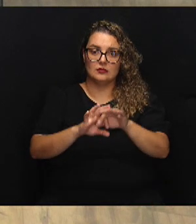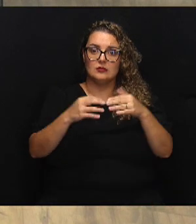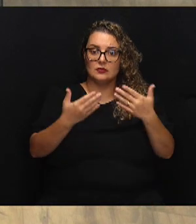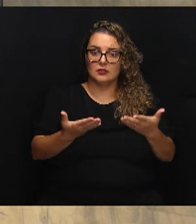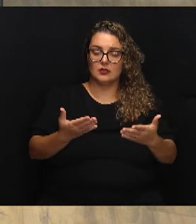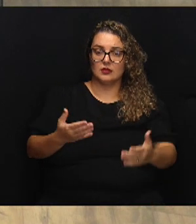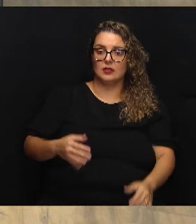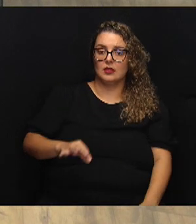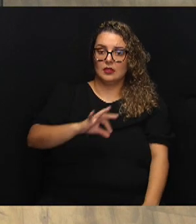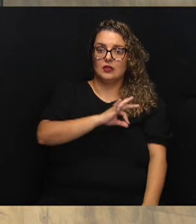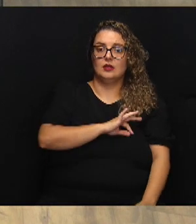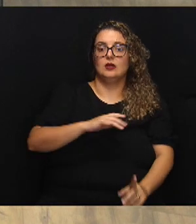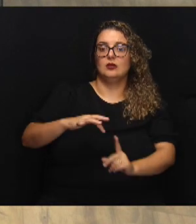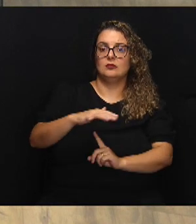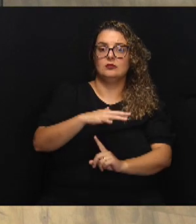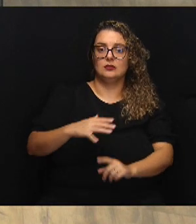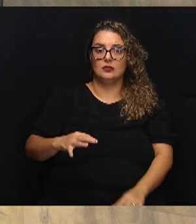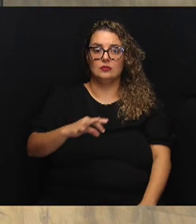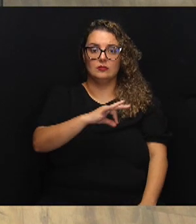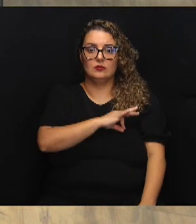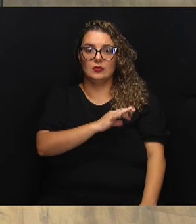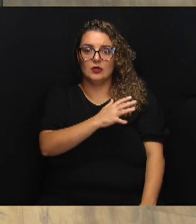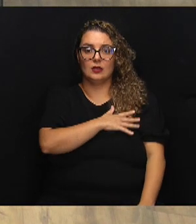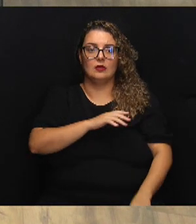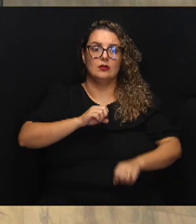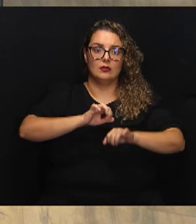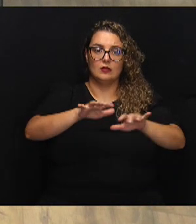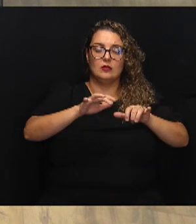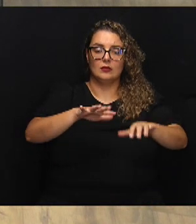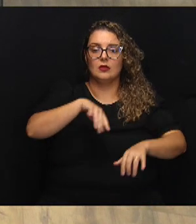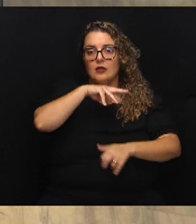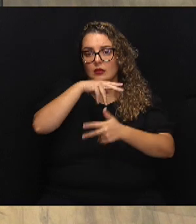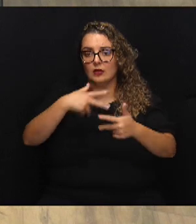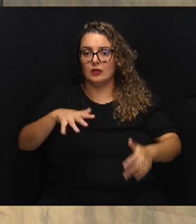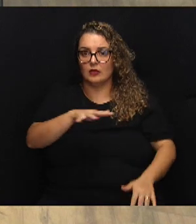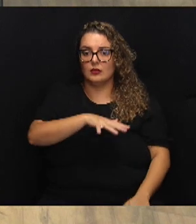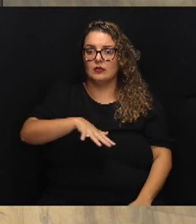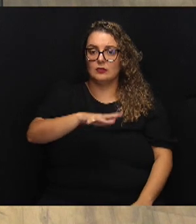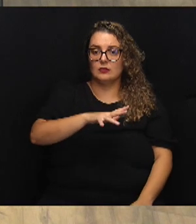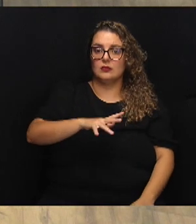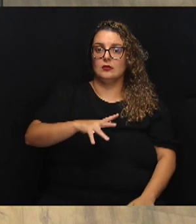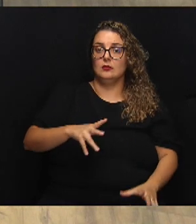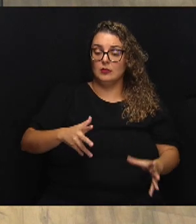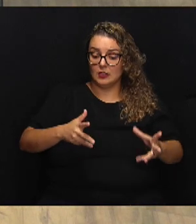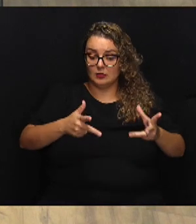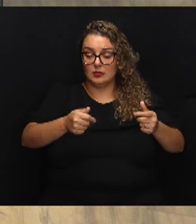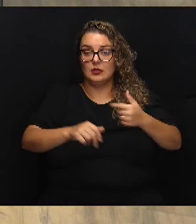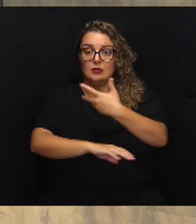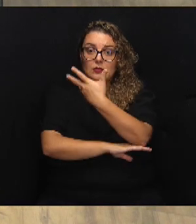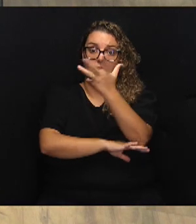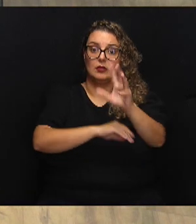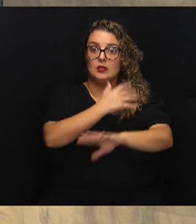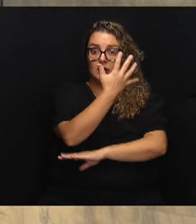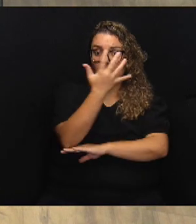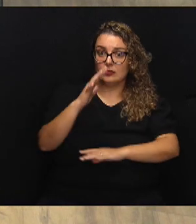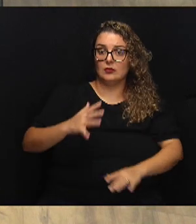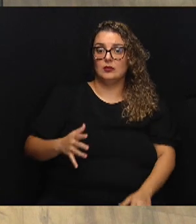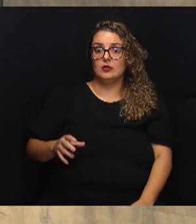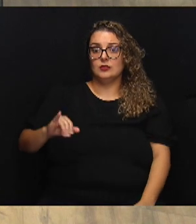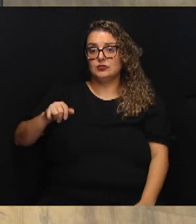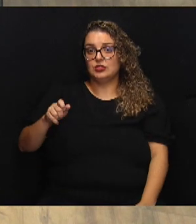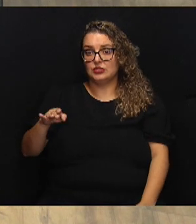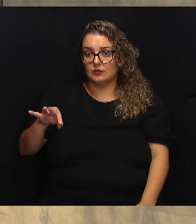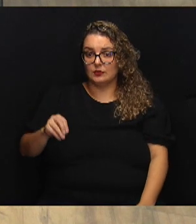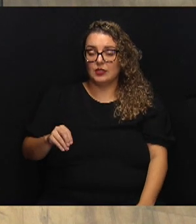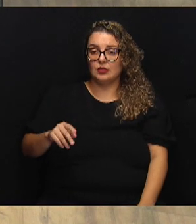polícia ambiental militar, ela solta muito animal lá, né? Tá. Então a região está bem rica, né? A Floresta Serra d'Água, a Lagoa do Jambeiro, Parque